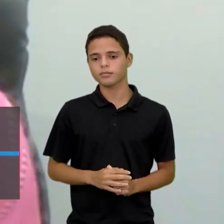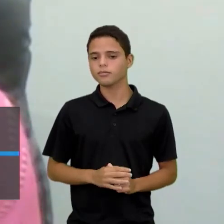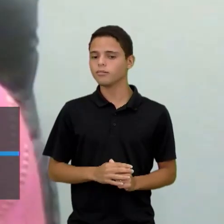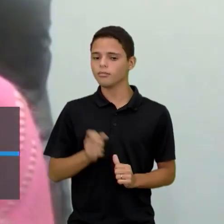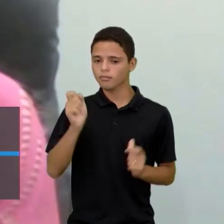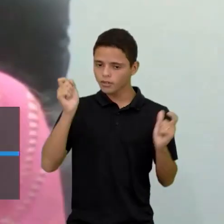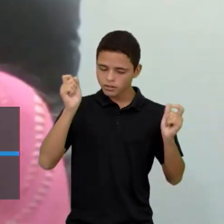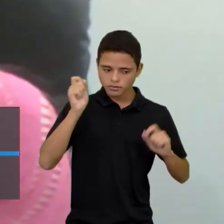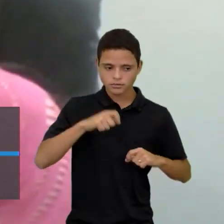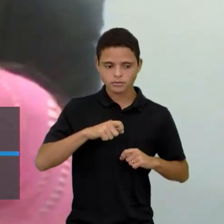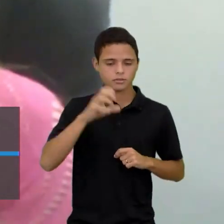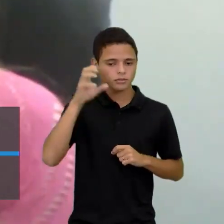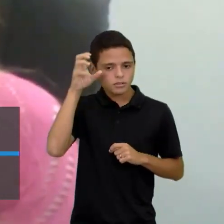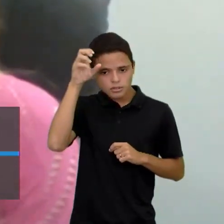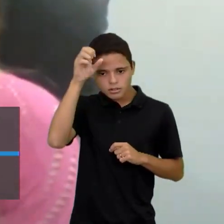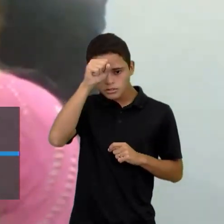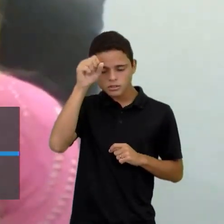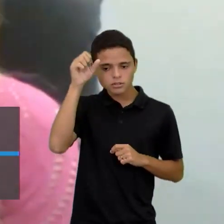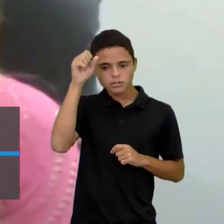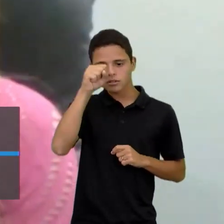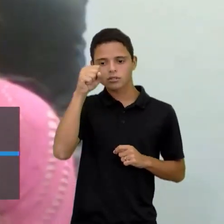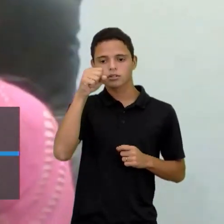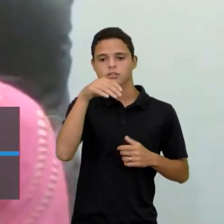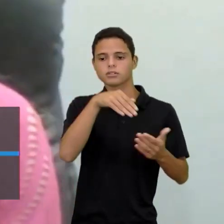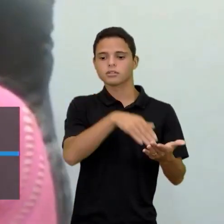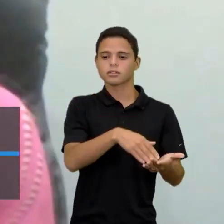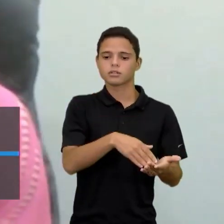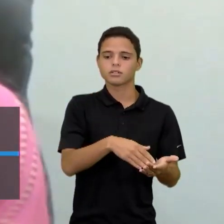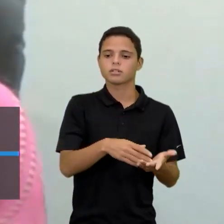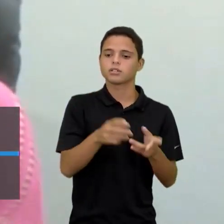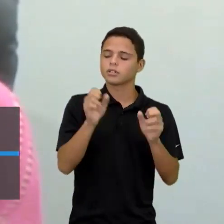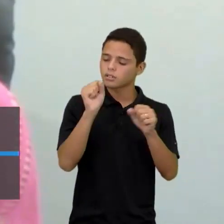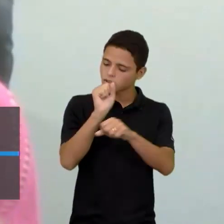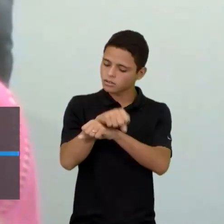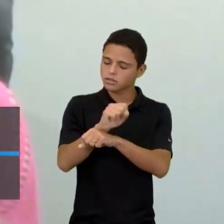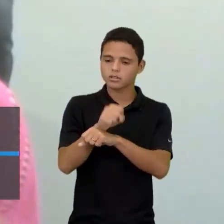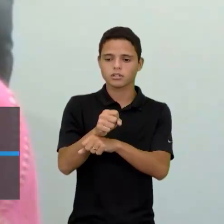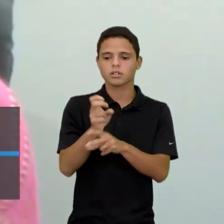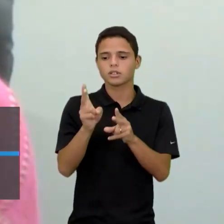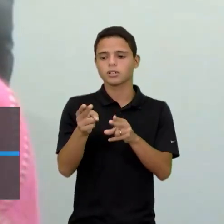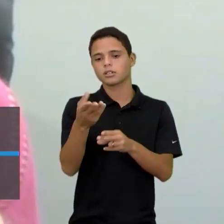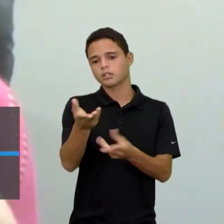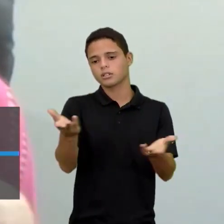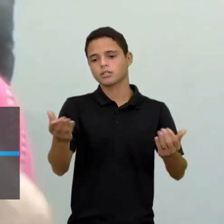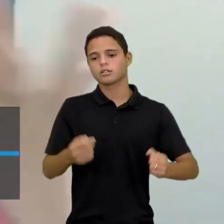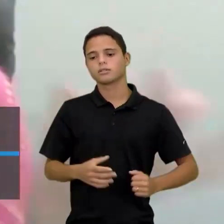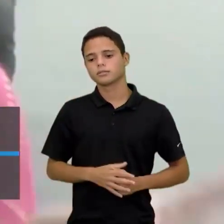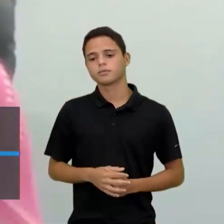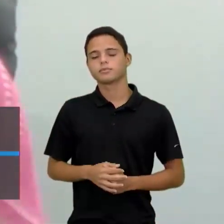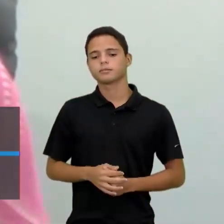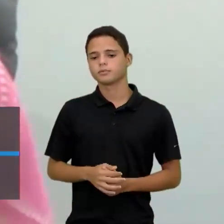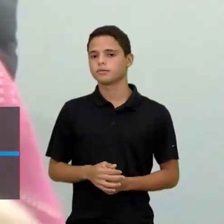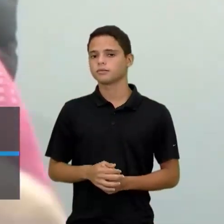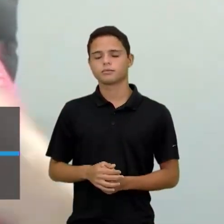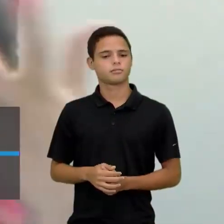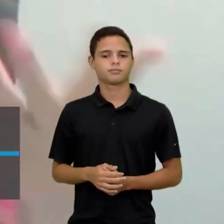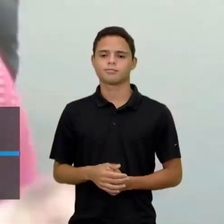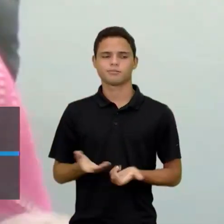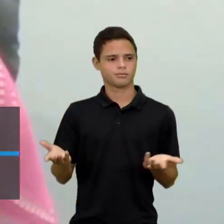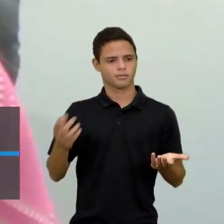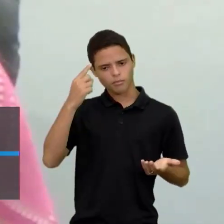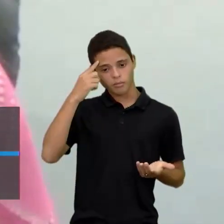de aprender e chegar, sim, como você chegou, né? A gente jamais falaria, né? Um